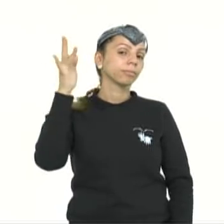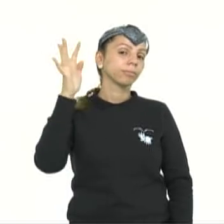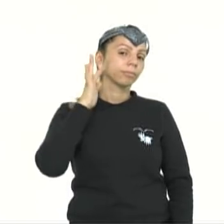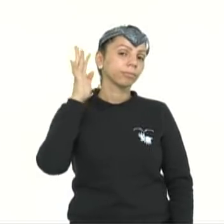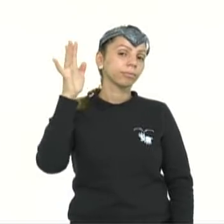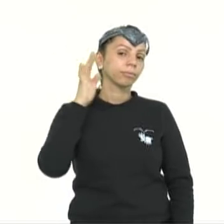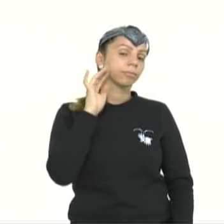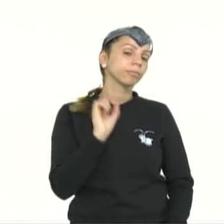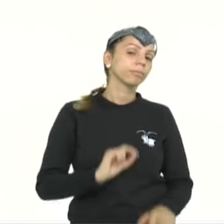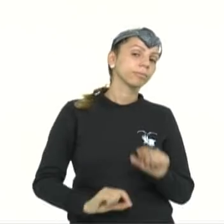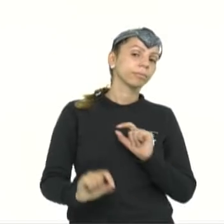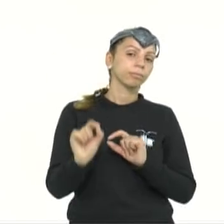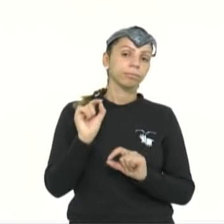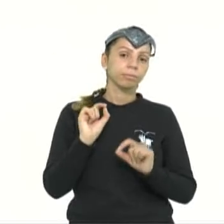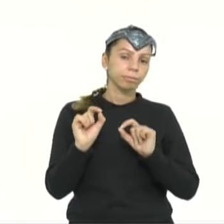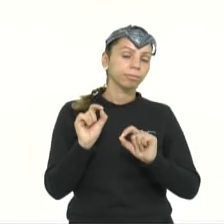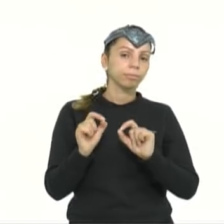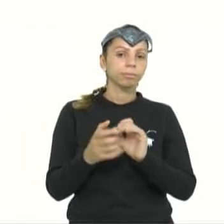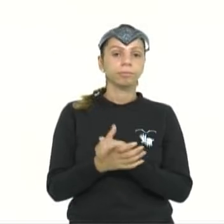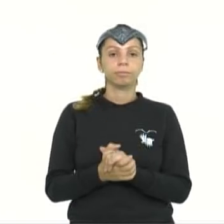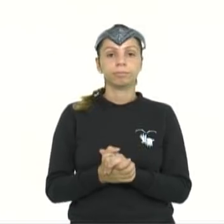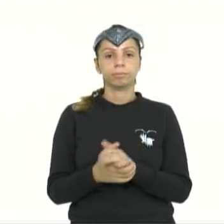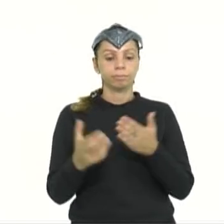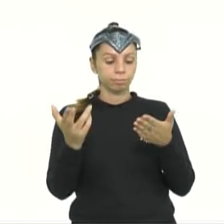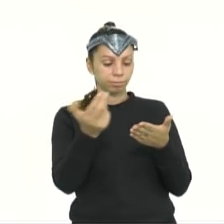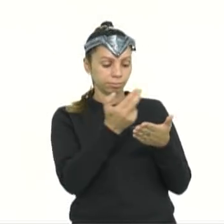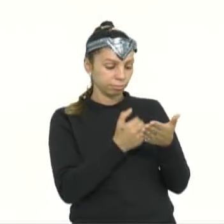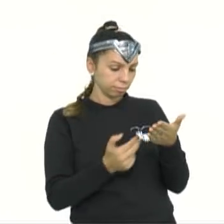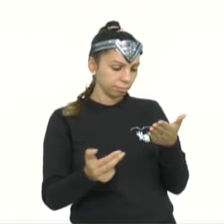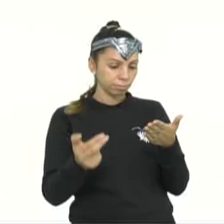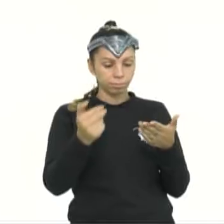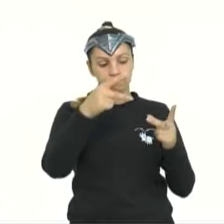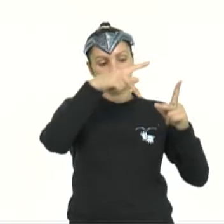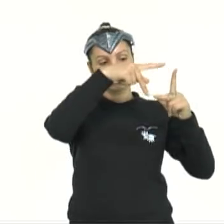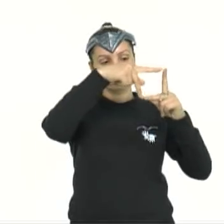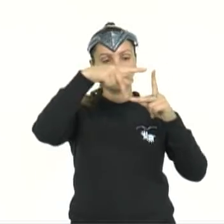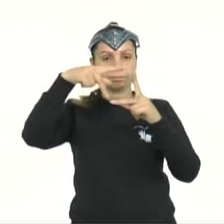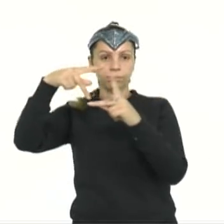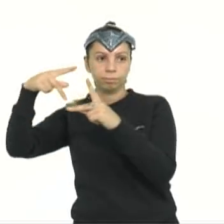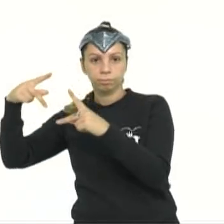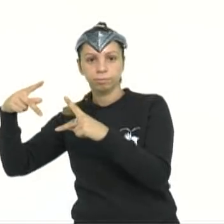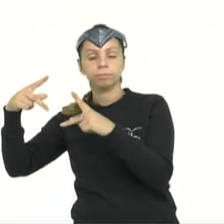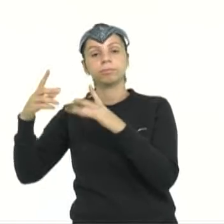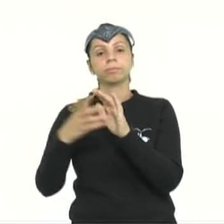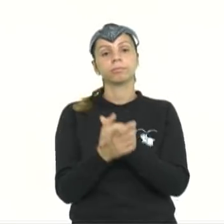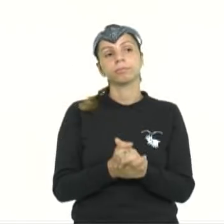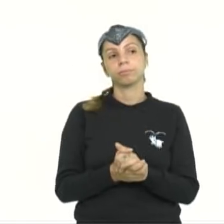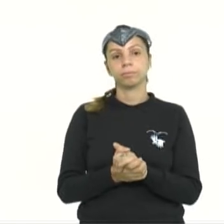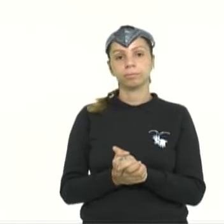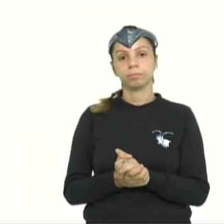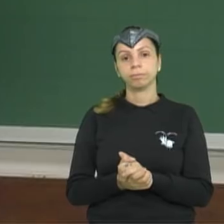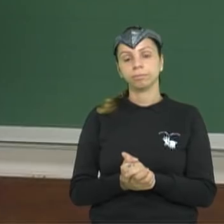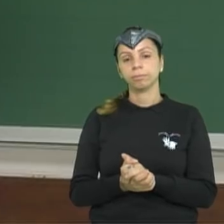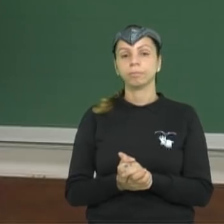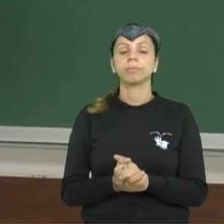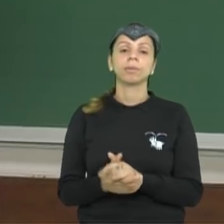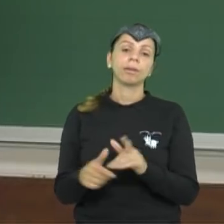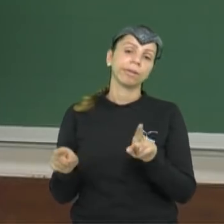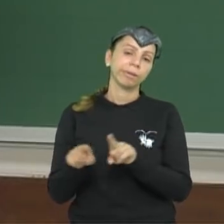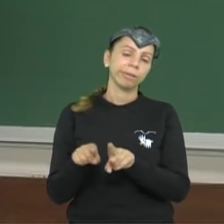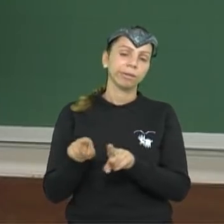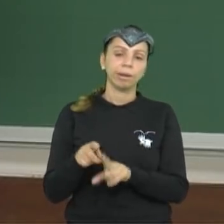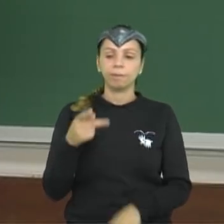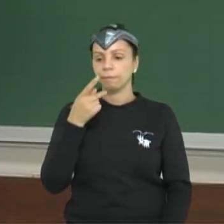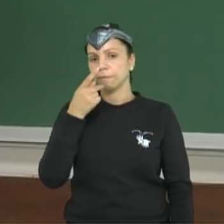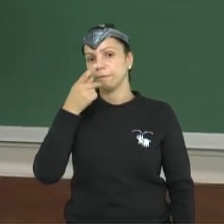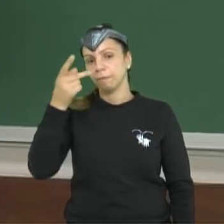tudo isso, lá na construção da sua tirinha, você tem que ver se o seu personagem vai ter fala, se